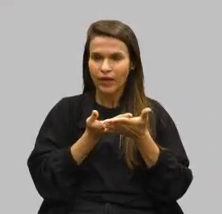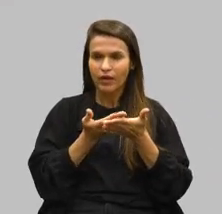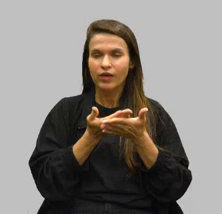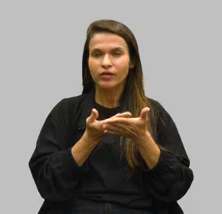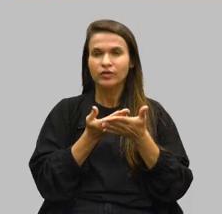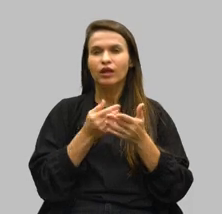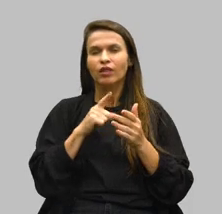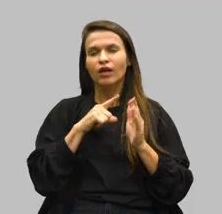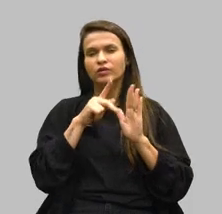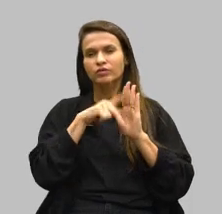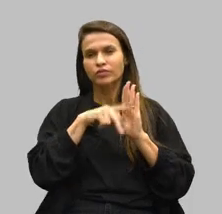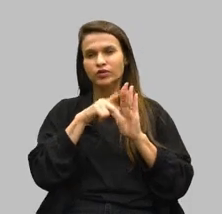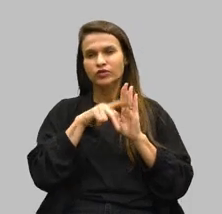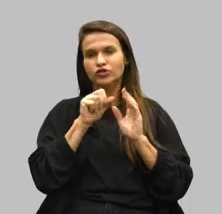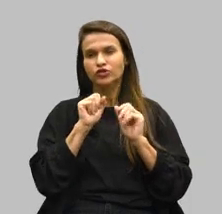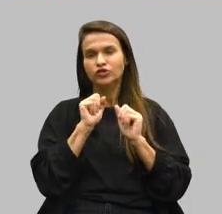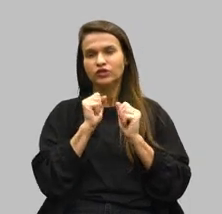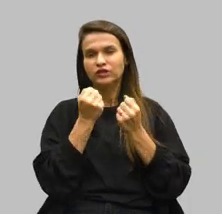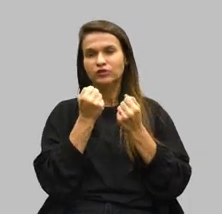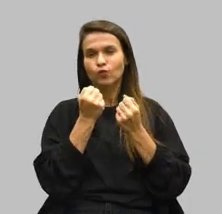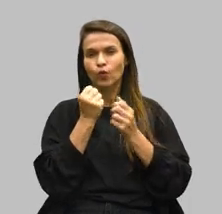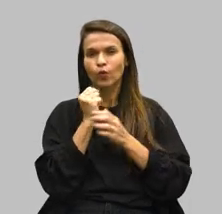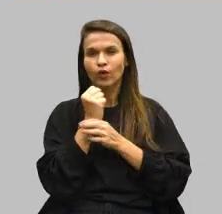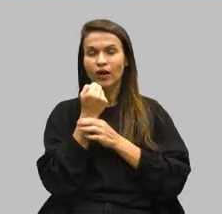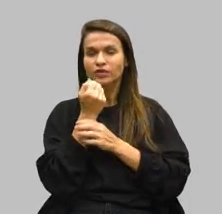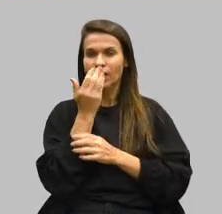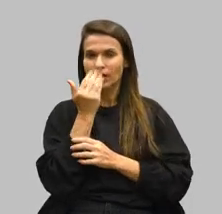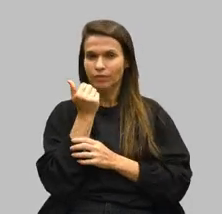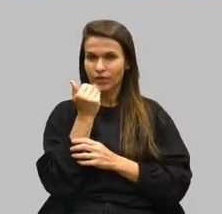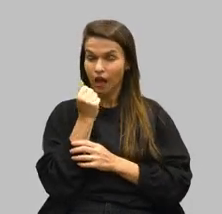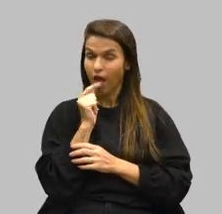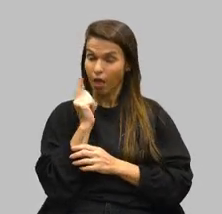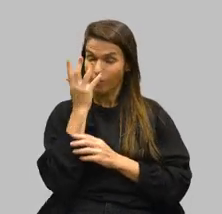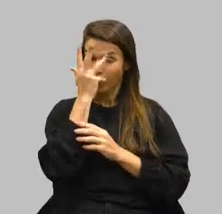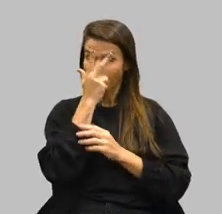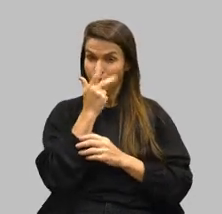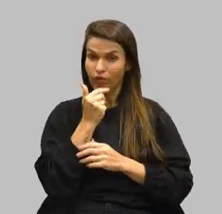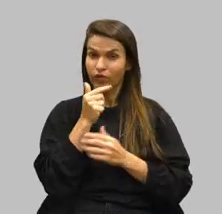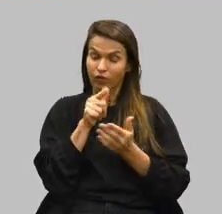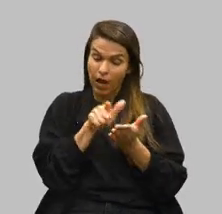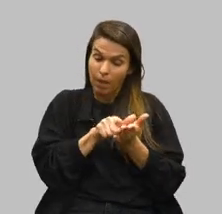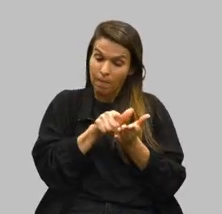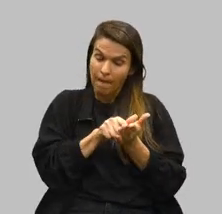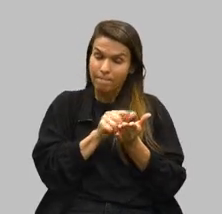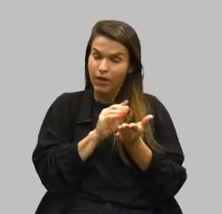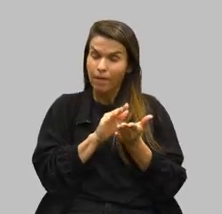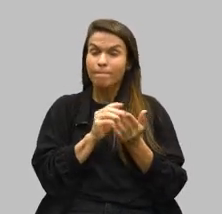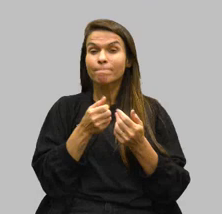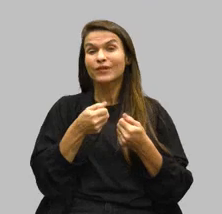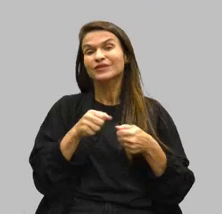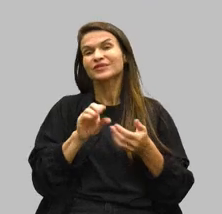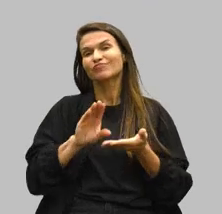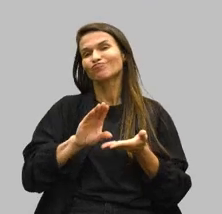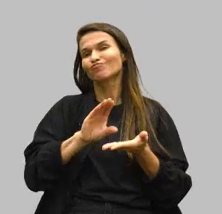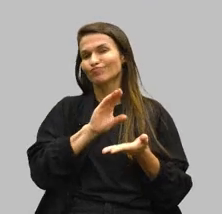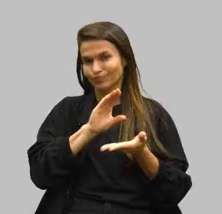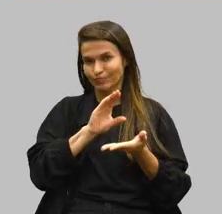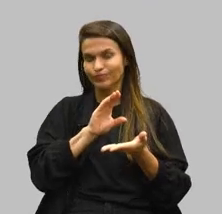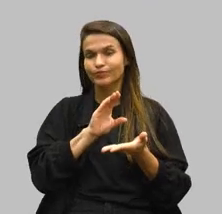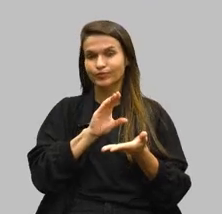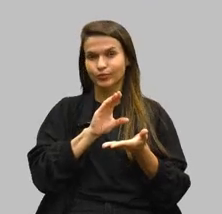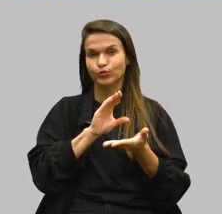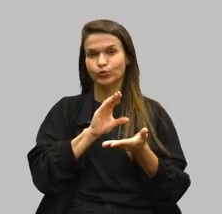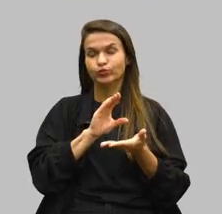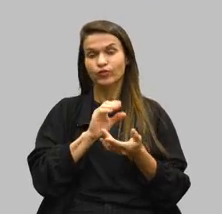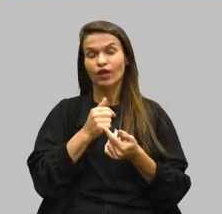Esse projeto aí também de segurança alimentar é muito bonito ficar no papel precisa de recurso Eu